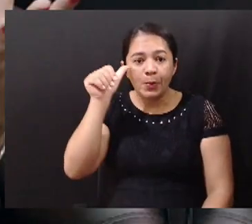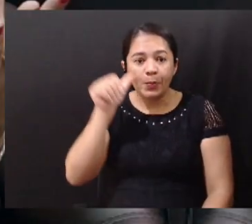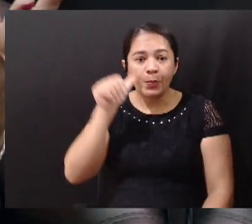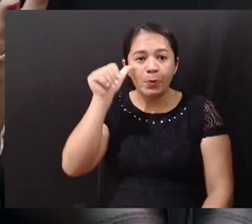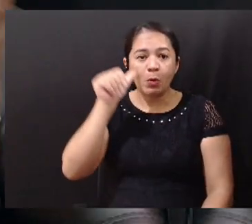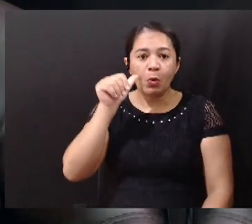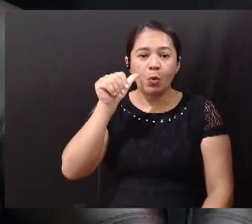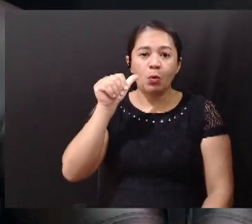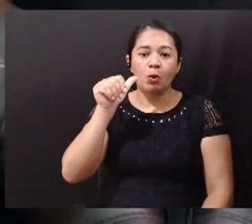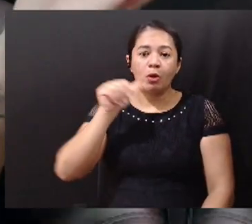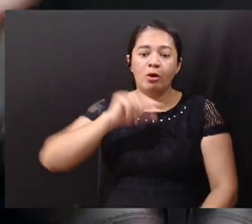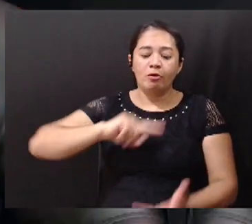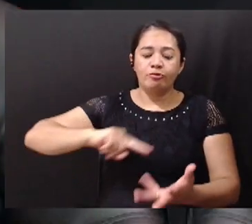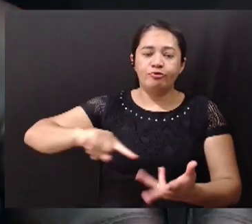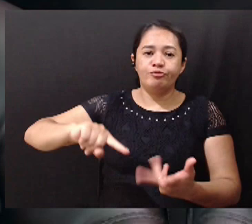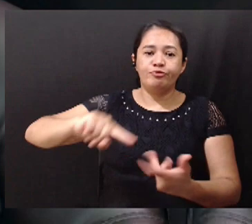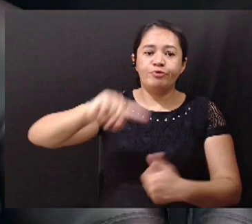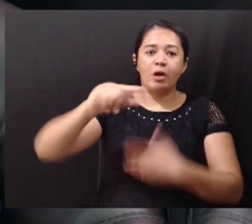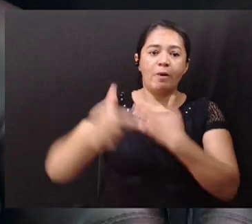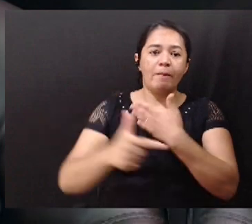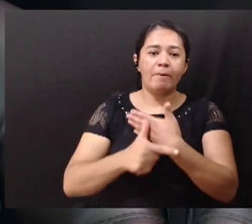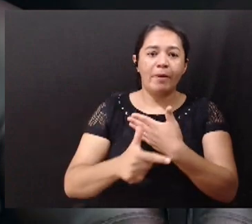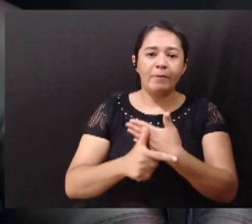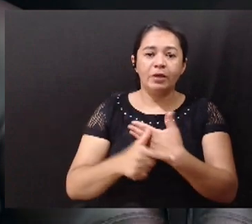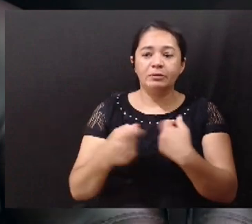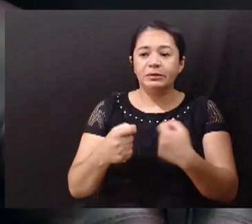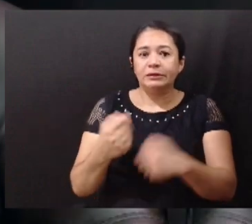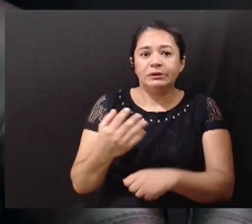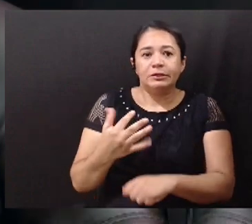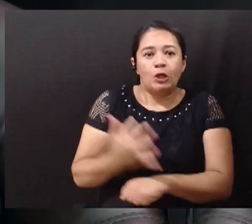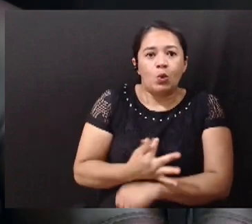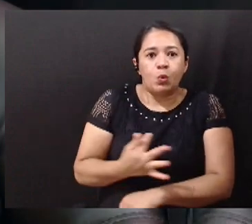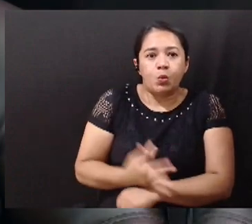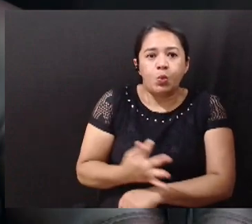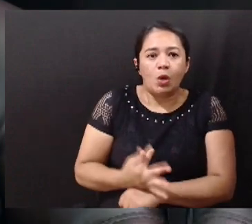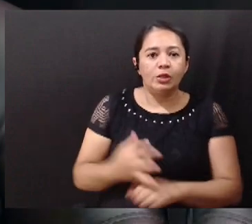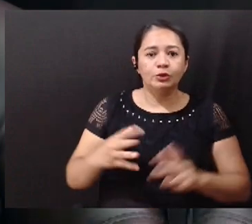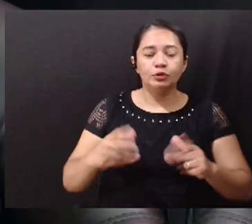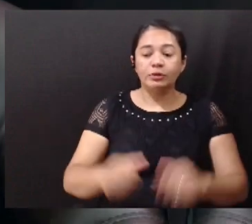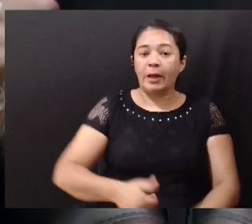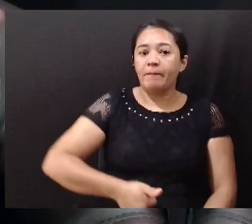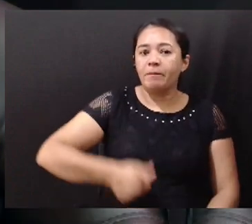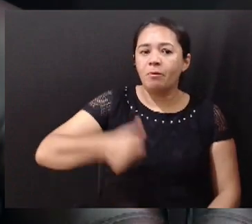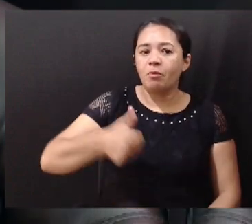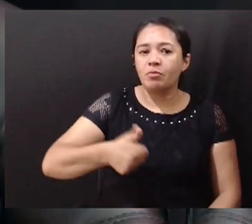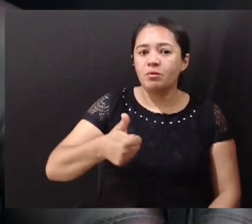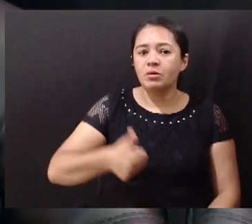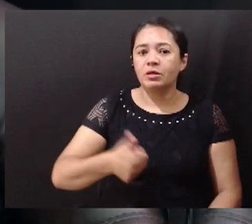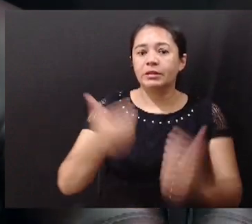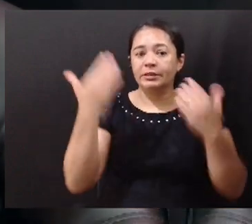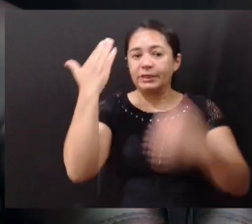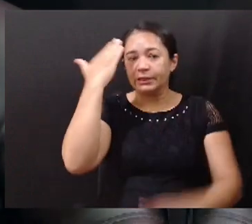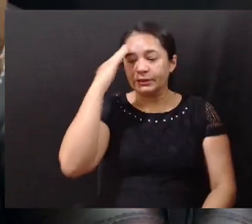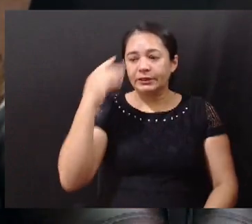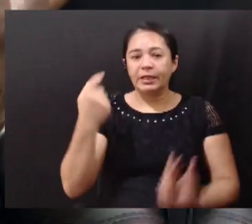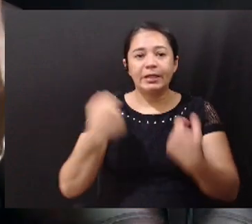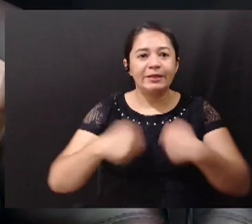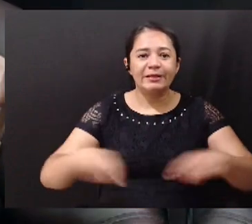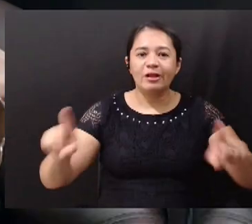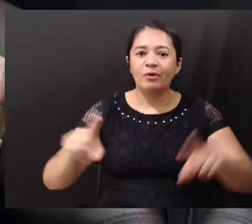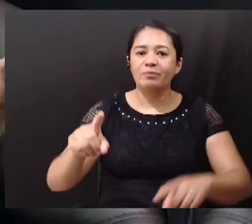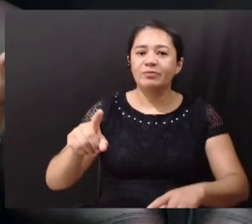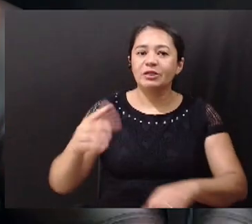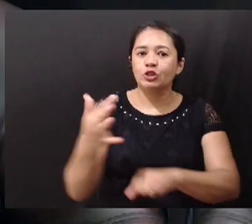várias facetas. E ela tem que dar conta de tudo. E o primeiro passo em entender de que ela não precisa dar conta de tudo